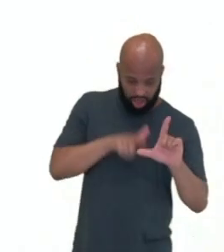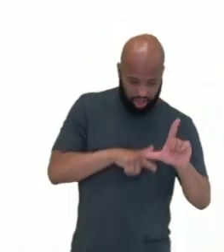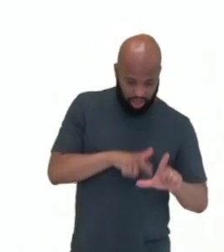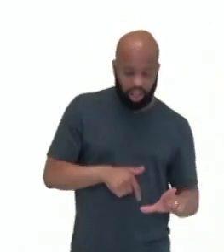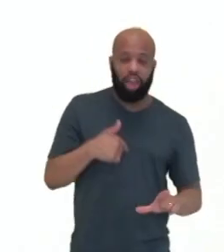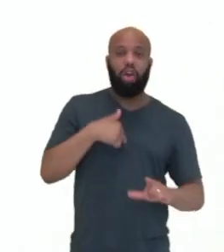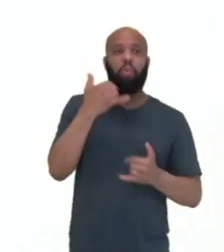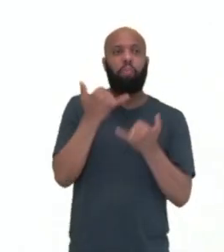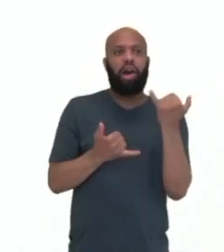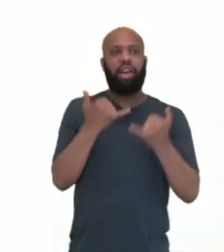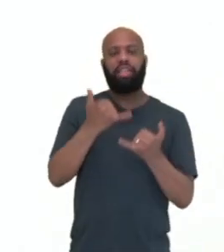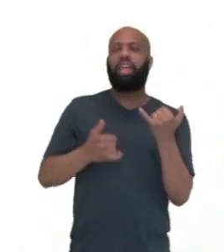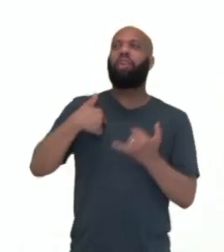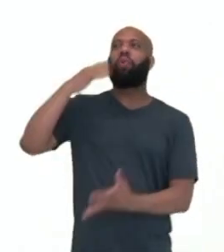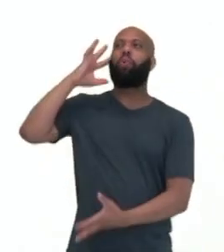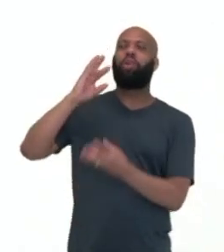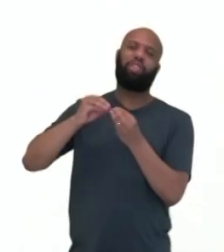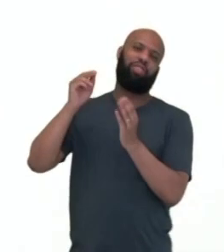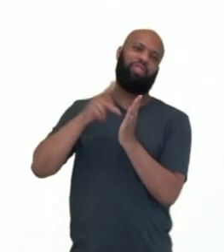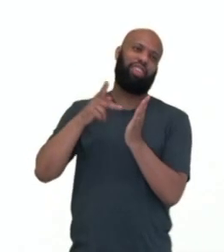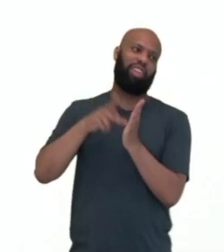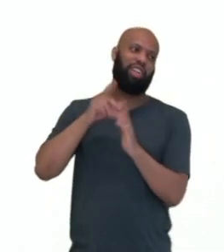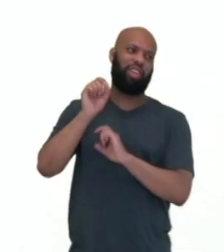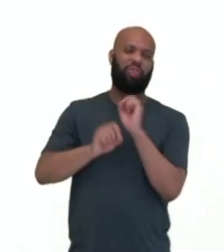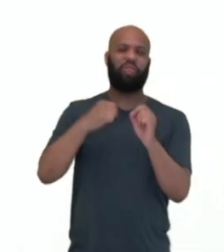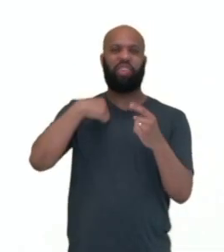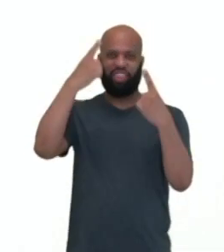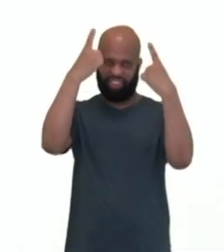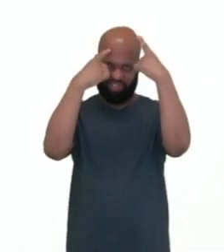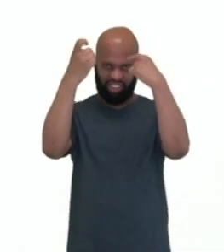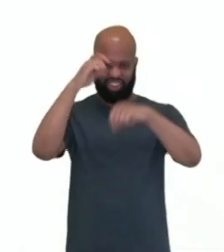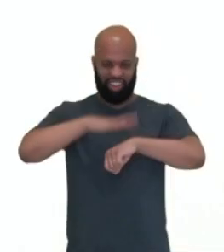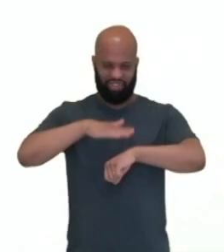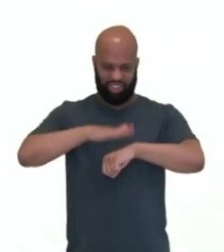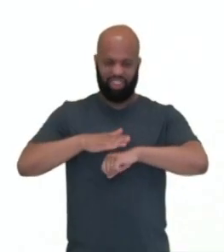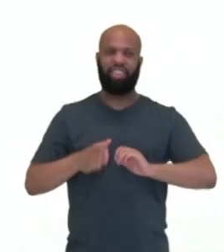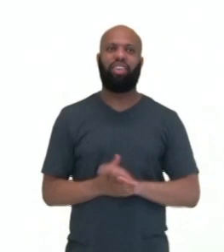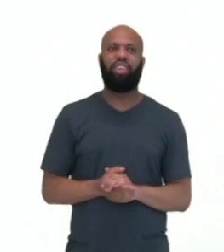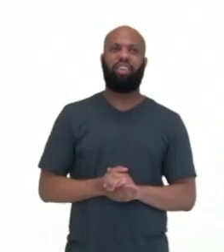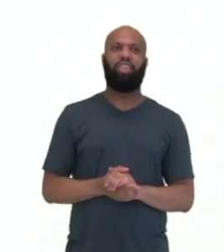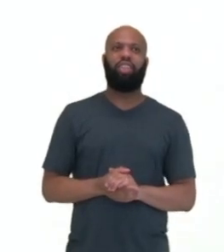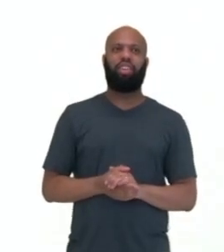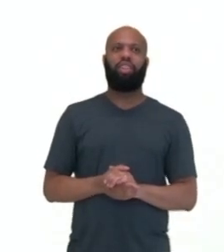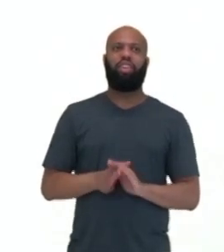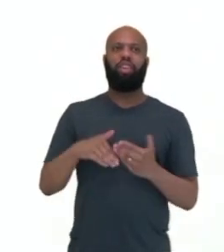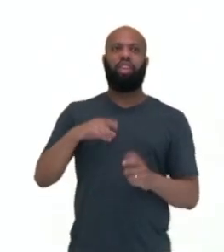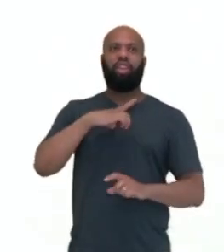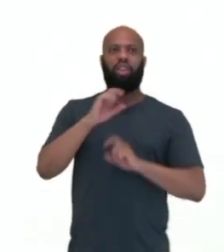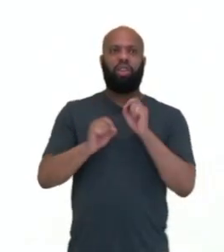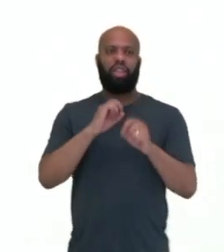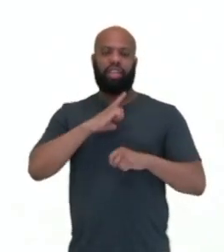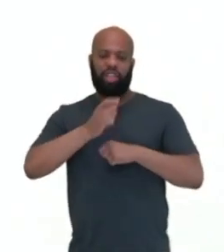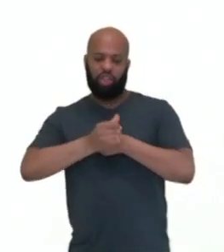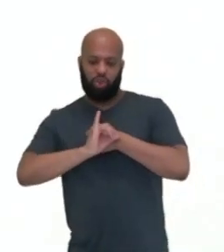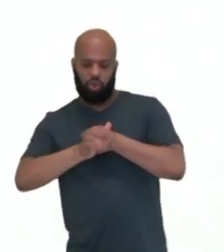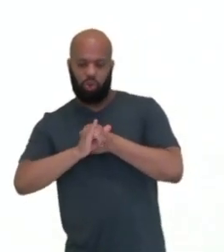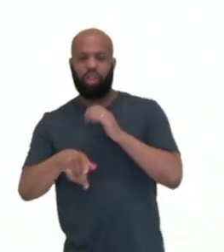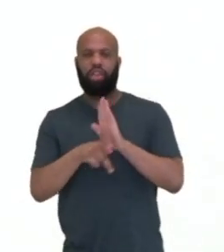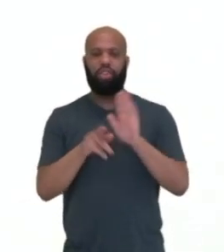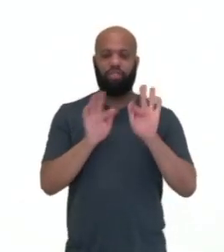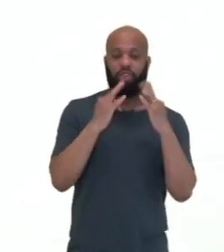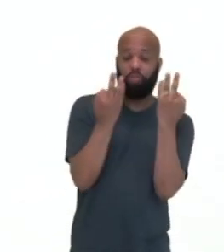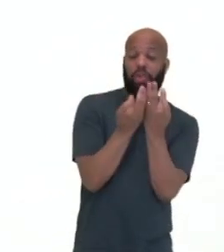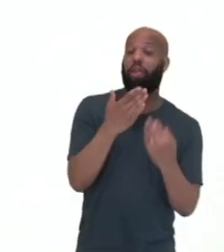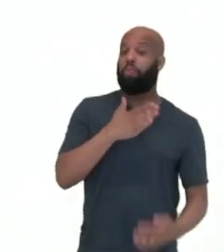tinha a sensação de que entendia nelas o que inventava. Segundo a crônica familiar, meu pai